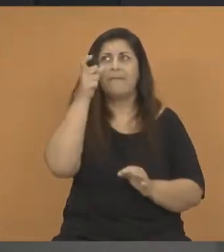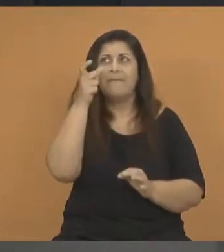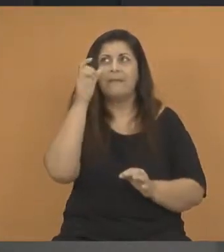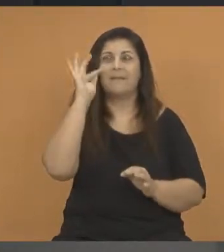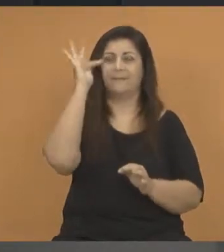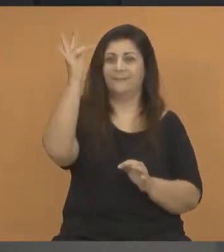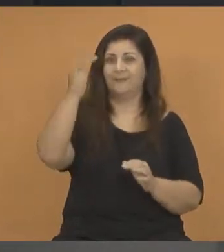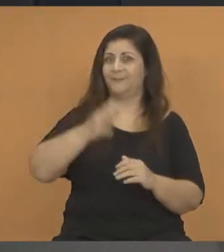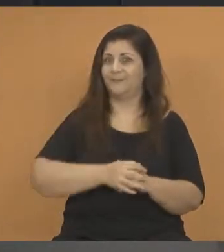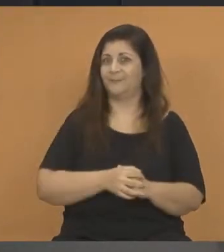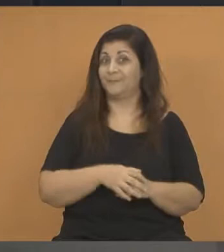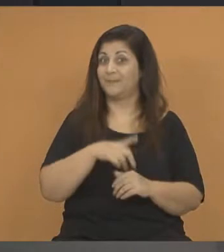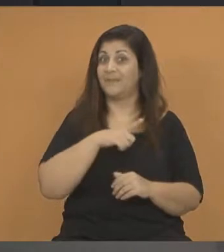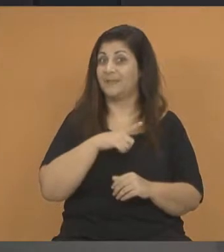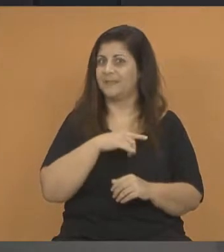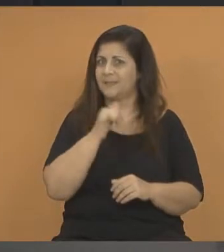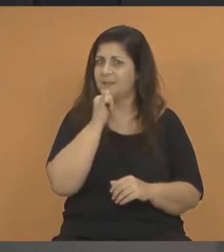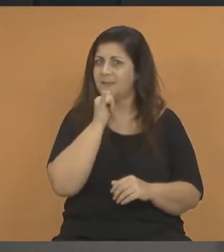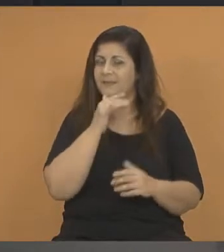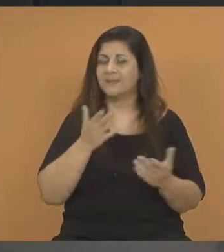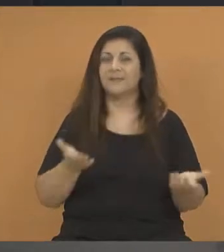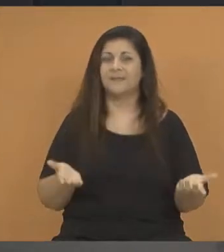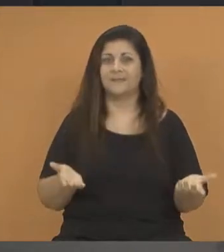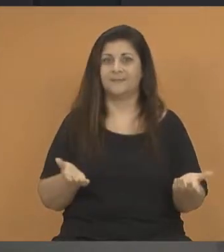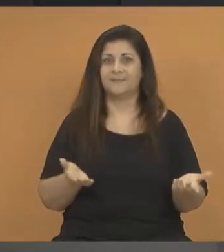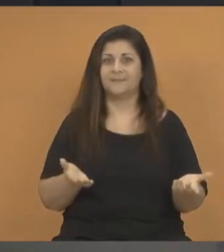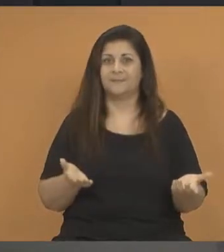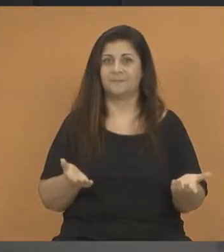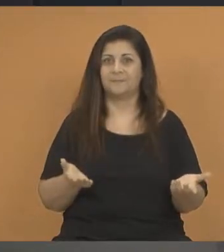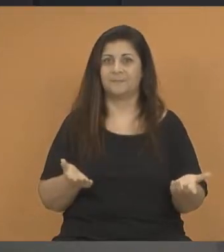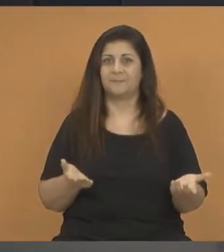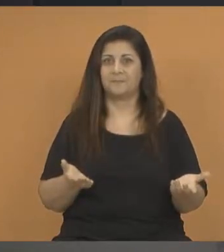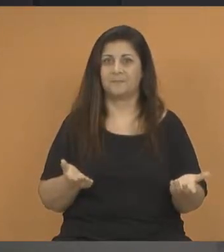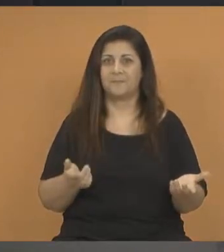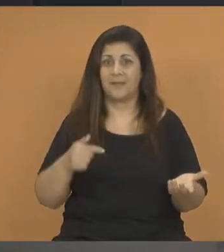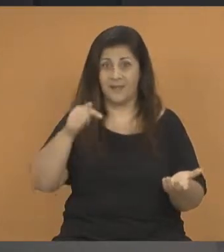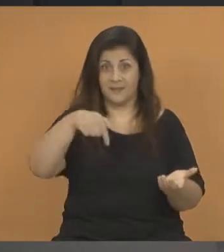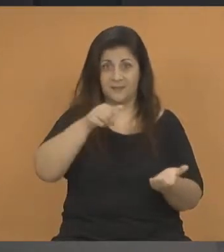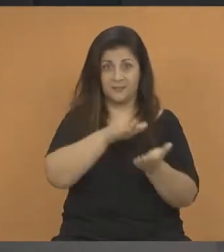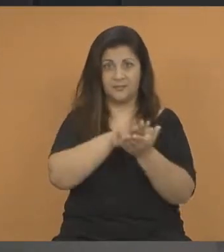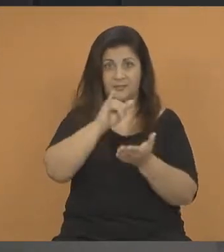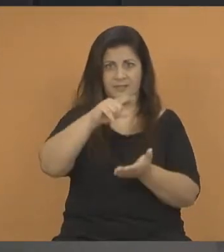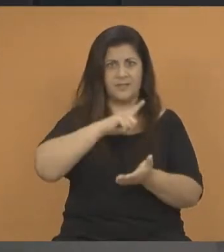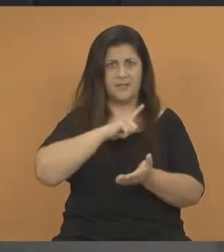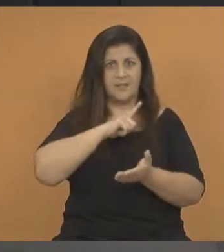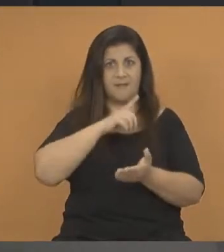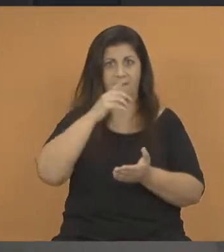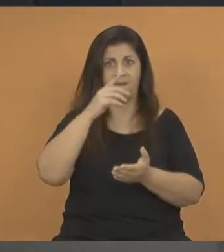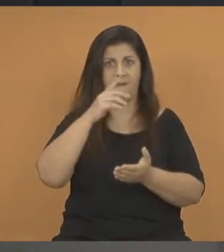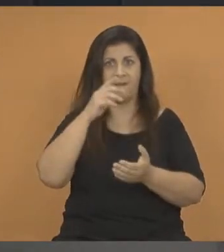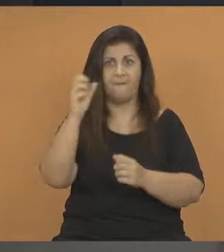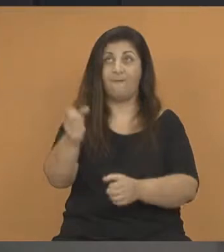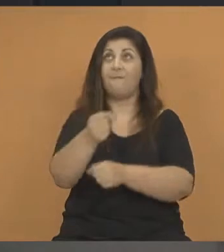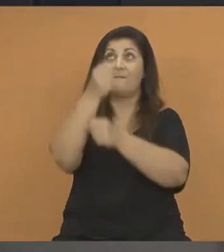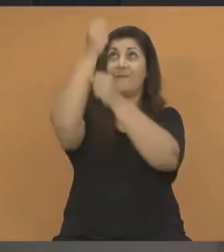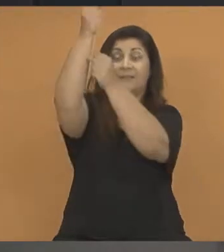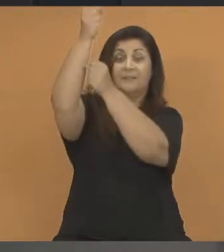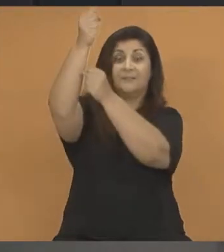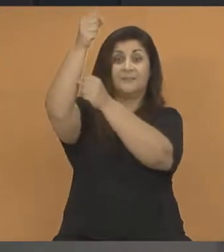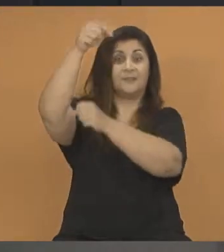Nós temos um exemplo, nosso rugby, campeão nacional. Jacareí nunca